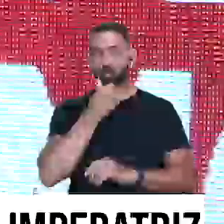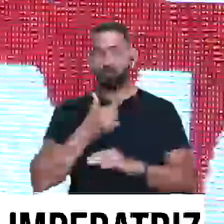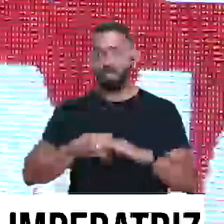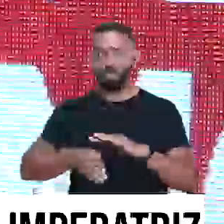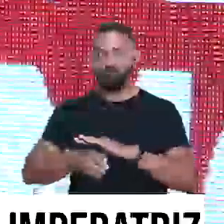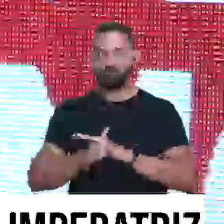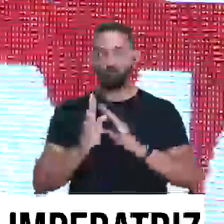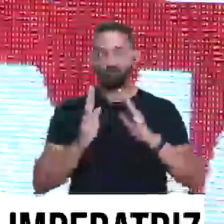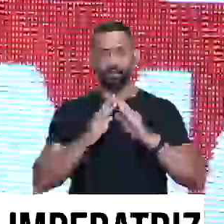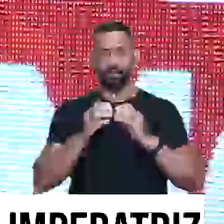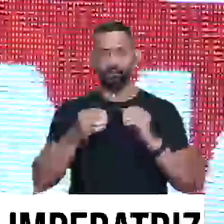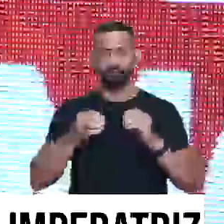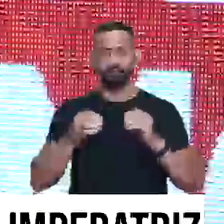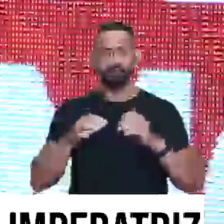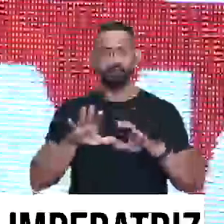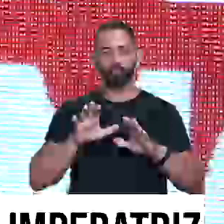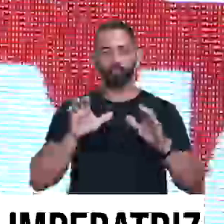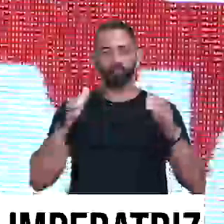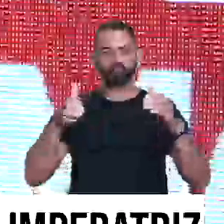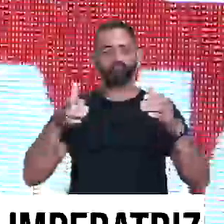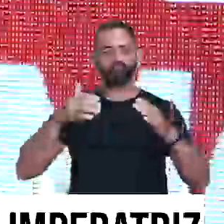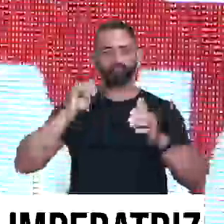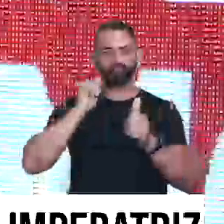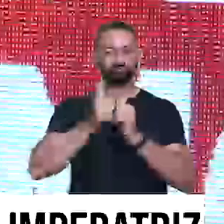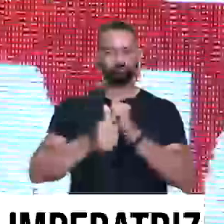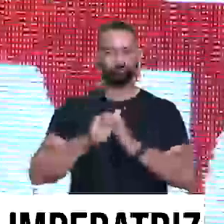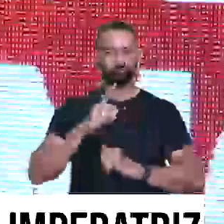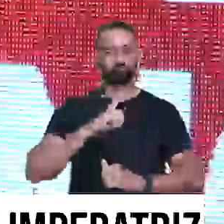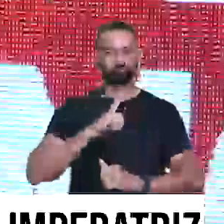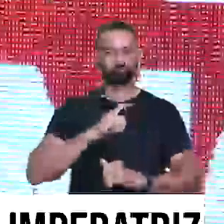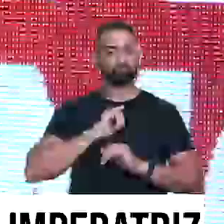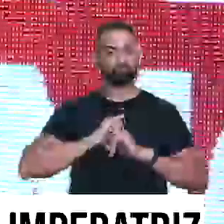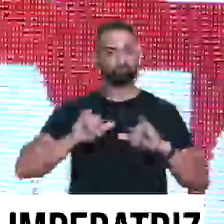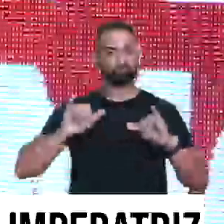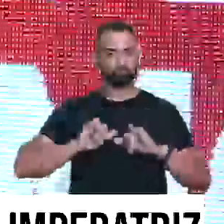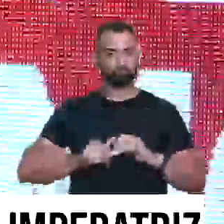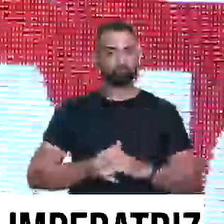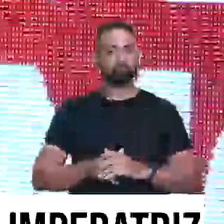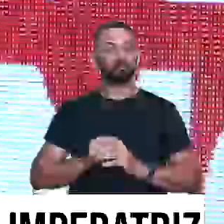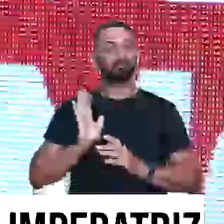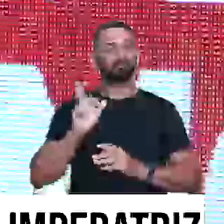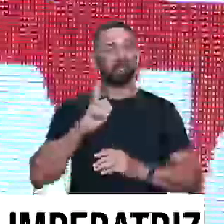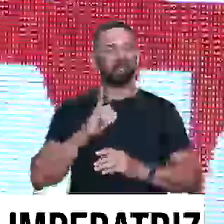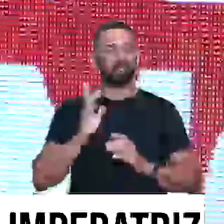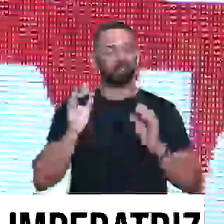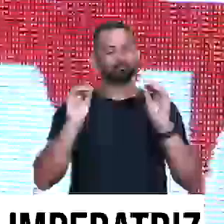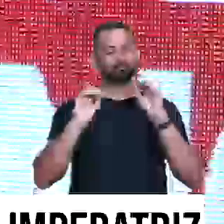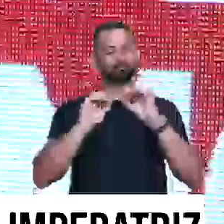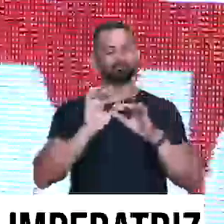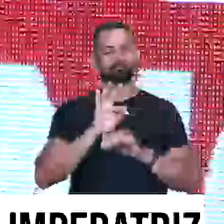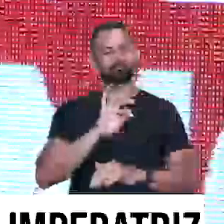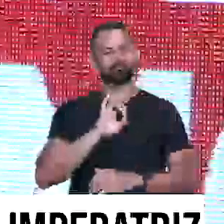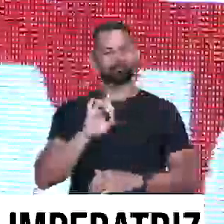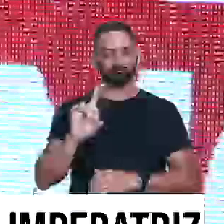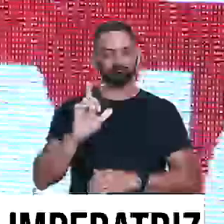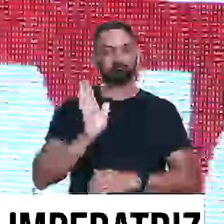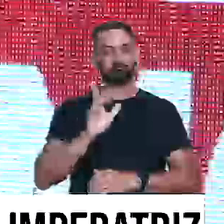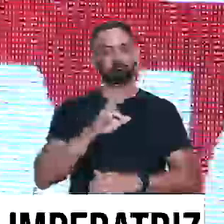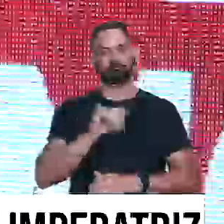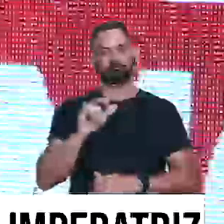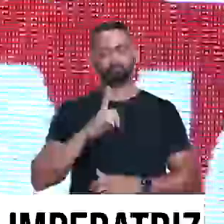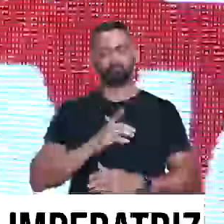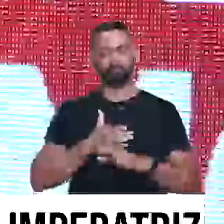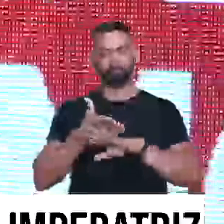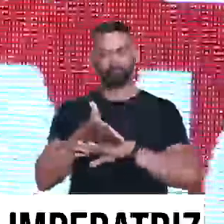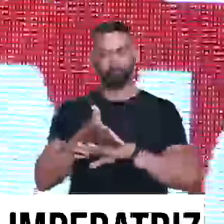tinha invadido uma casa na madrugada de hoje próximo ao estádio Frei Epifânio essa história também é de grande repercussão Ela já está no nosso feed